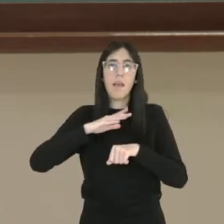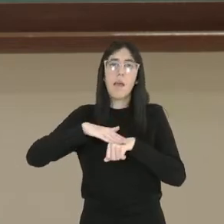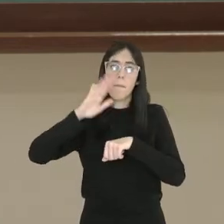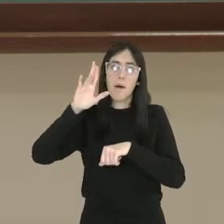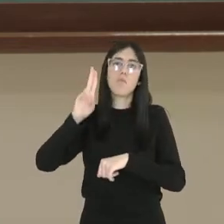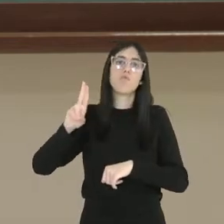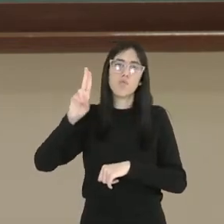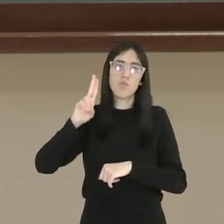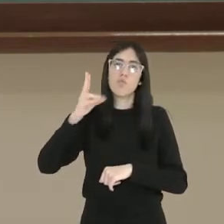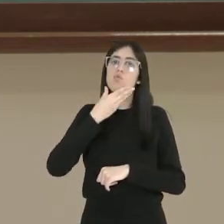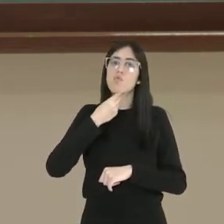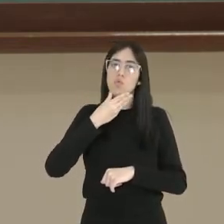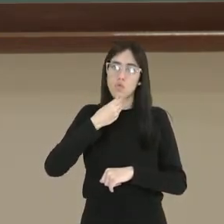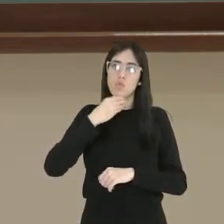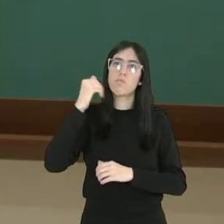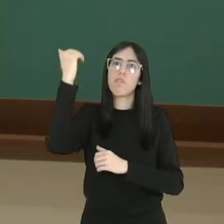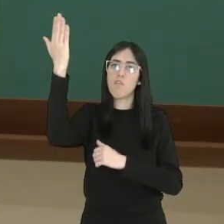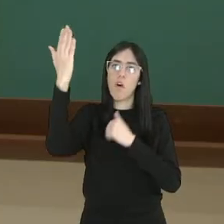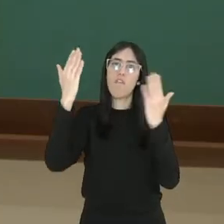pelos homens neste momento.